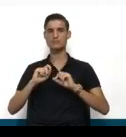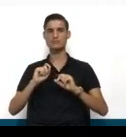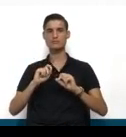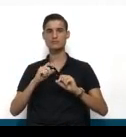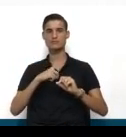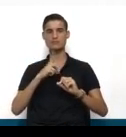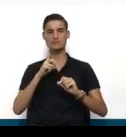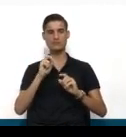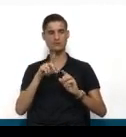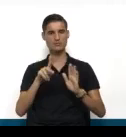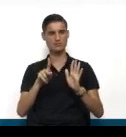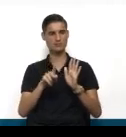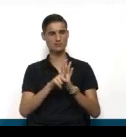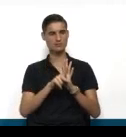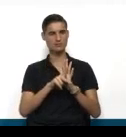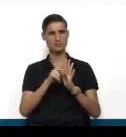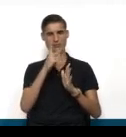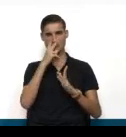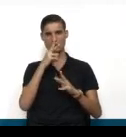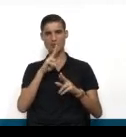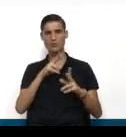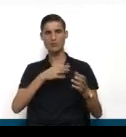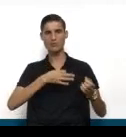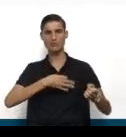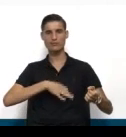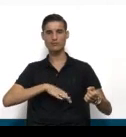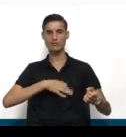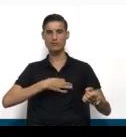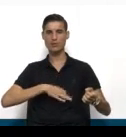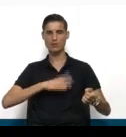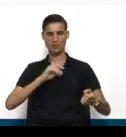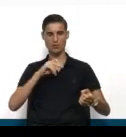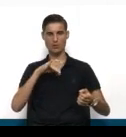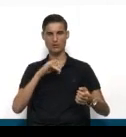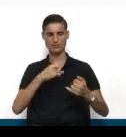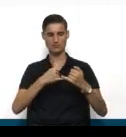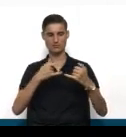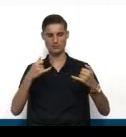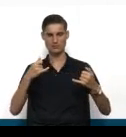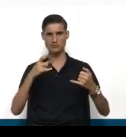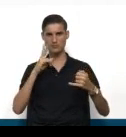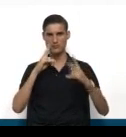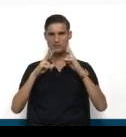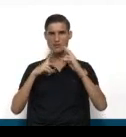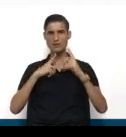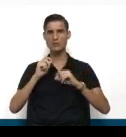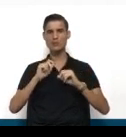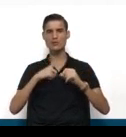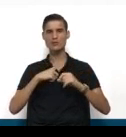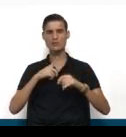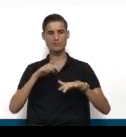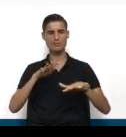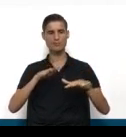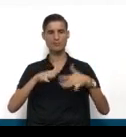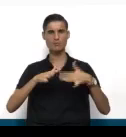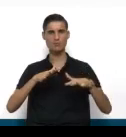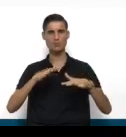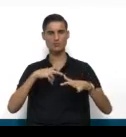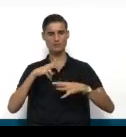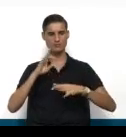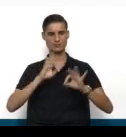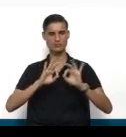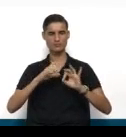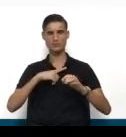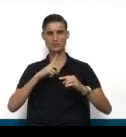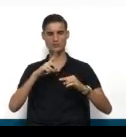quê? Cordas de um violão. Então, quando eu olho o movimento das cordas de um violão, nós